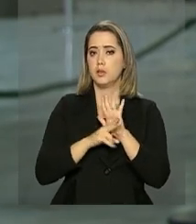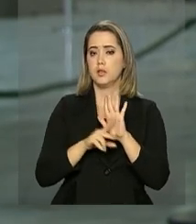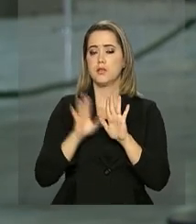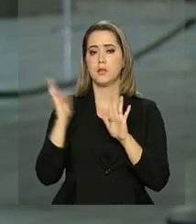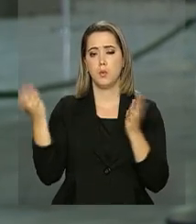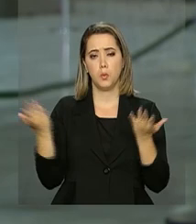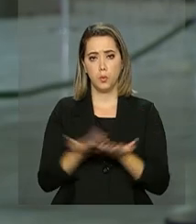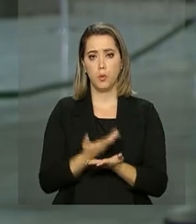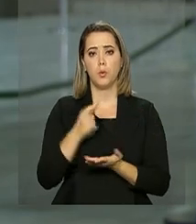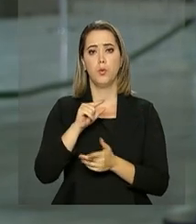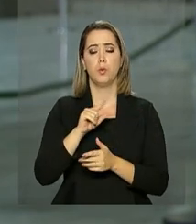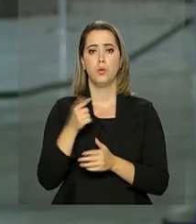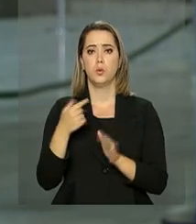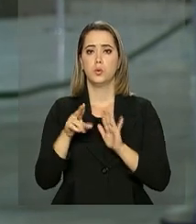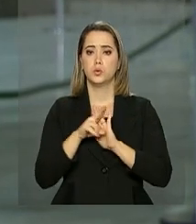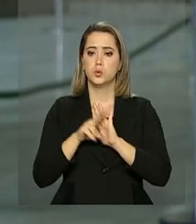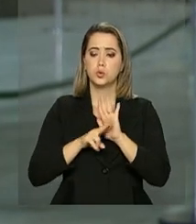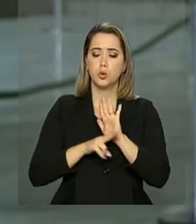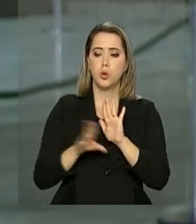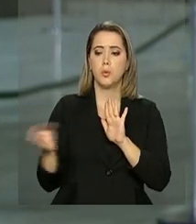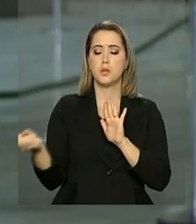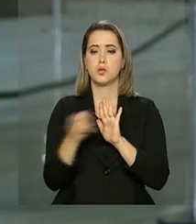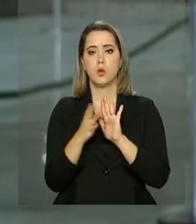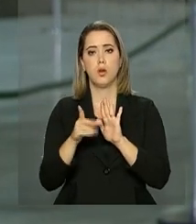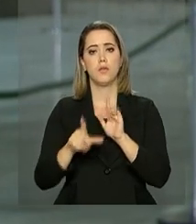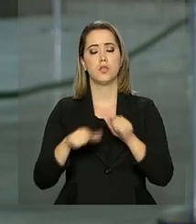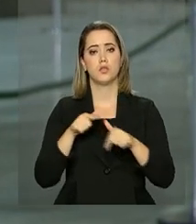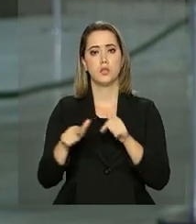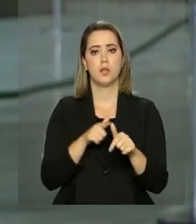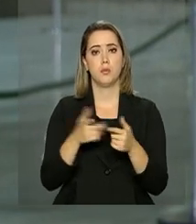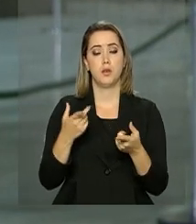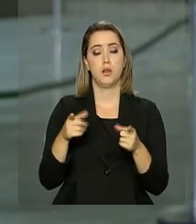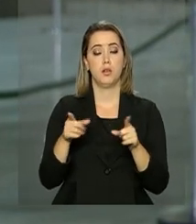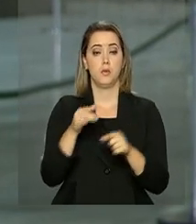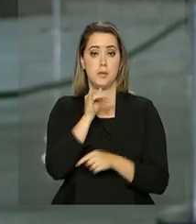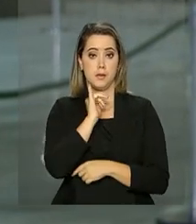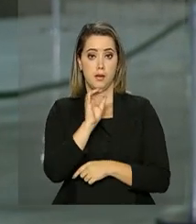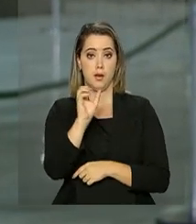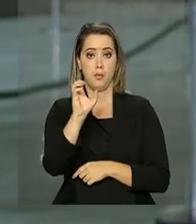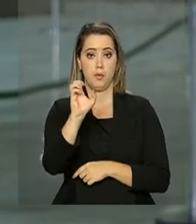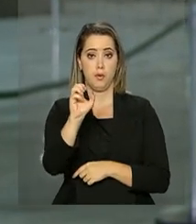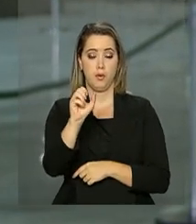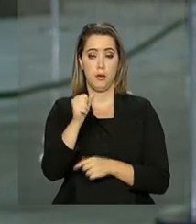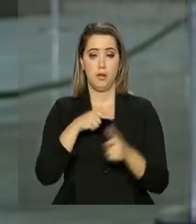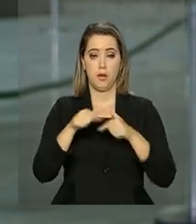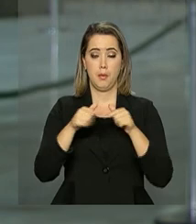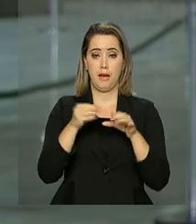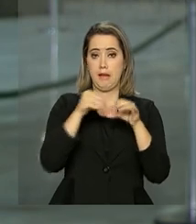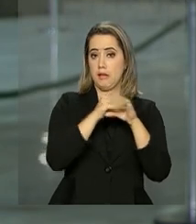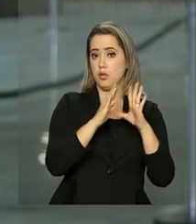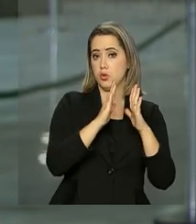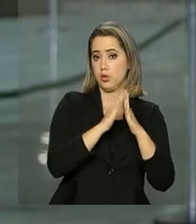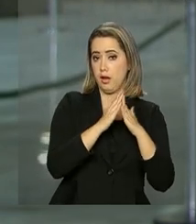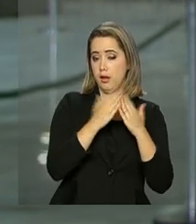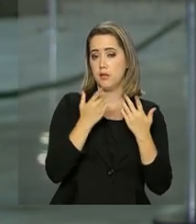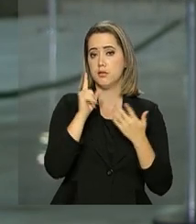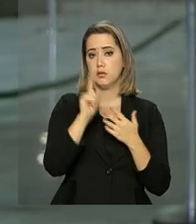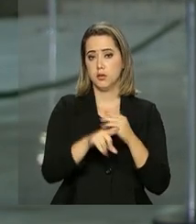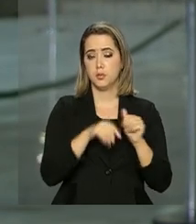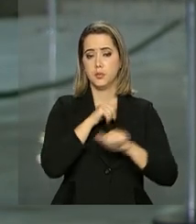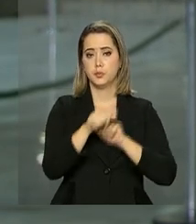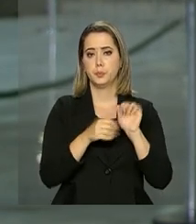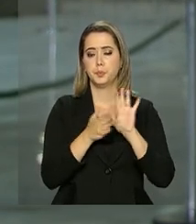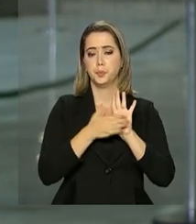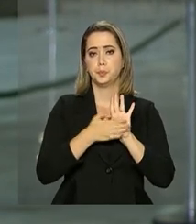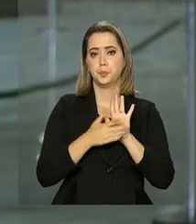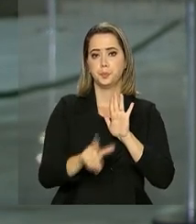são colocadas em prática no mercado, como o trabalho à distância de casa, são algumas mudanças propostas pelo